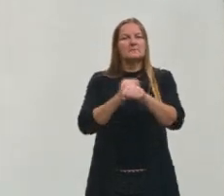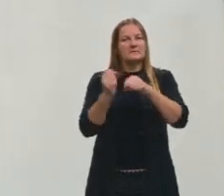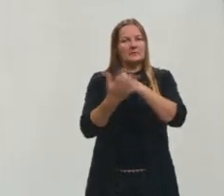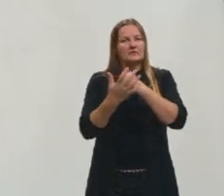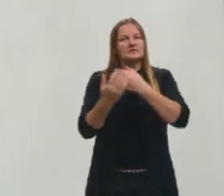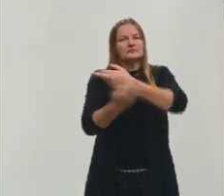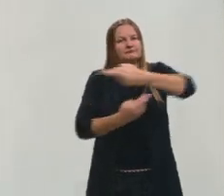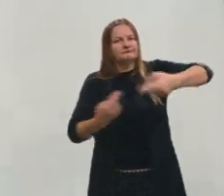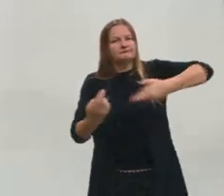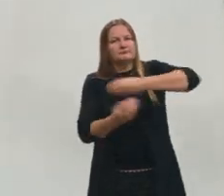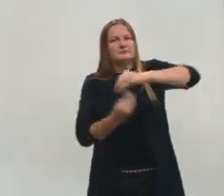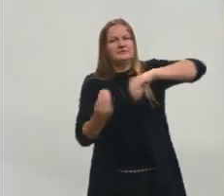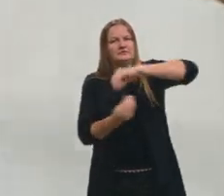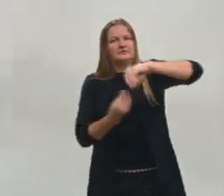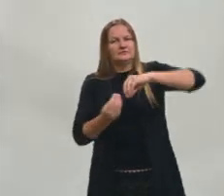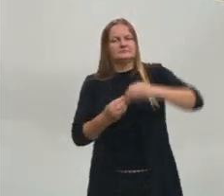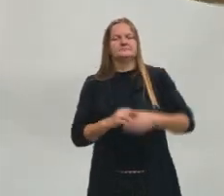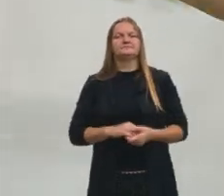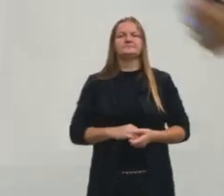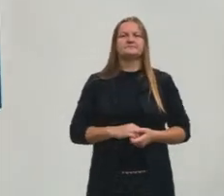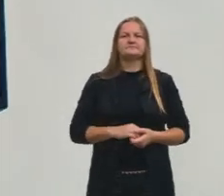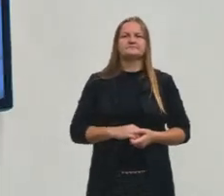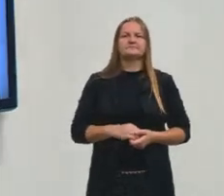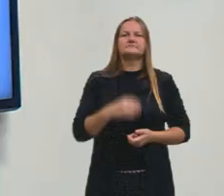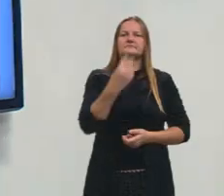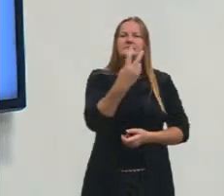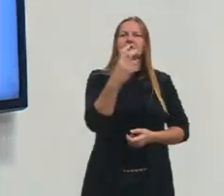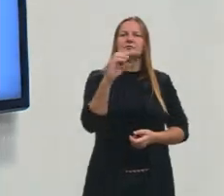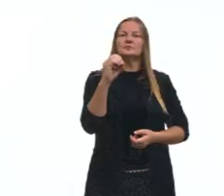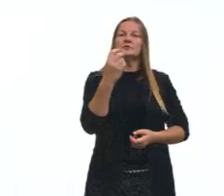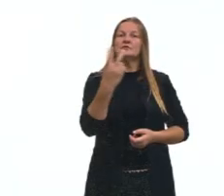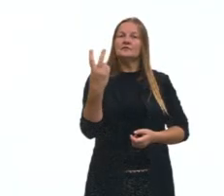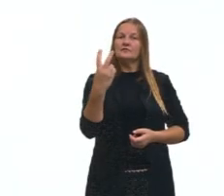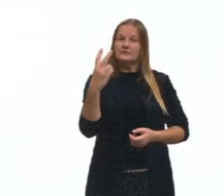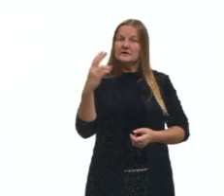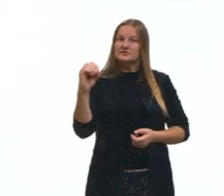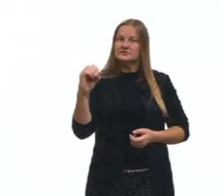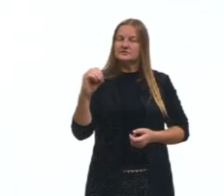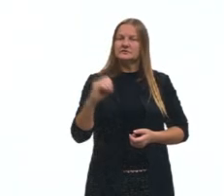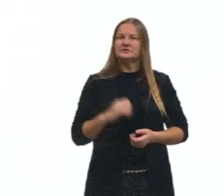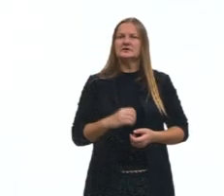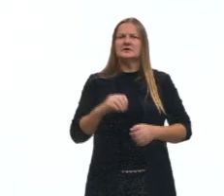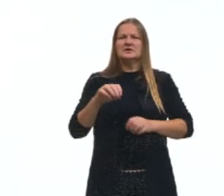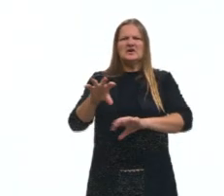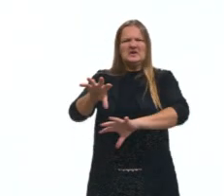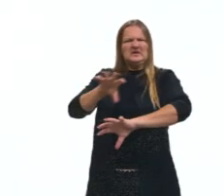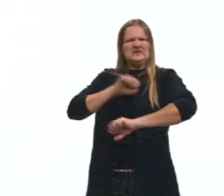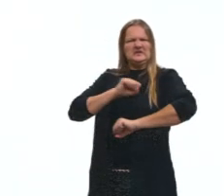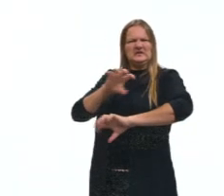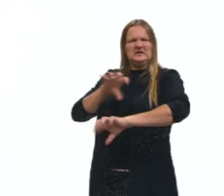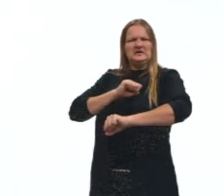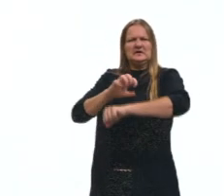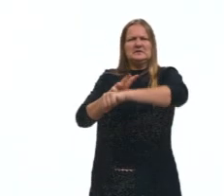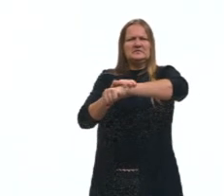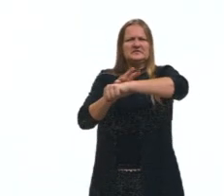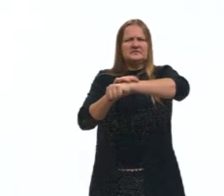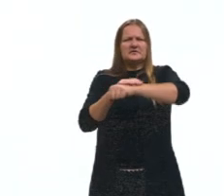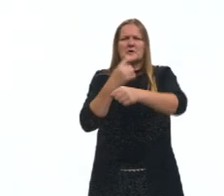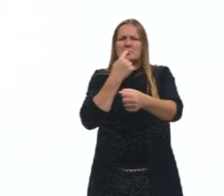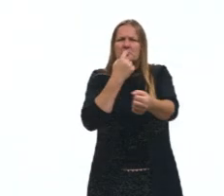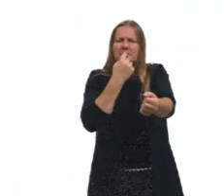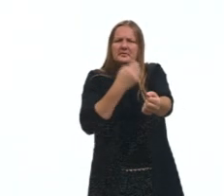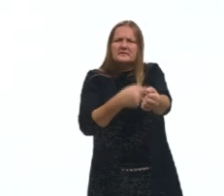pandemia da covid-19 e em 2020 infecção sanguínea em hospitais